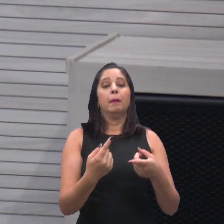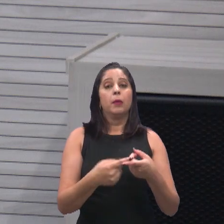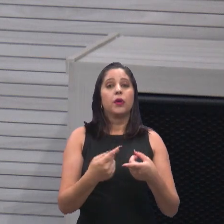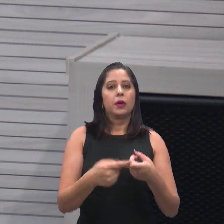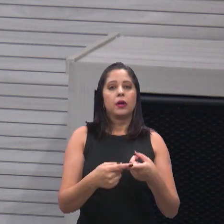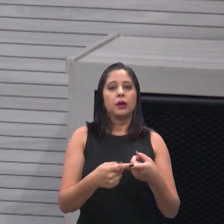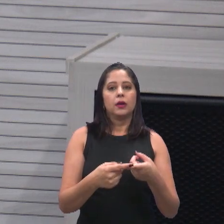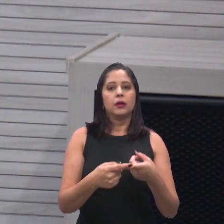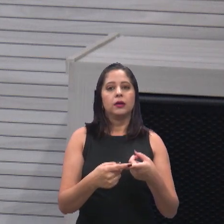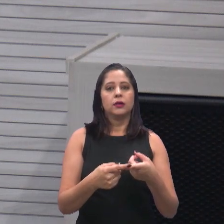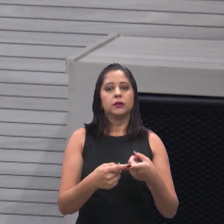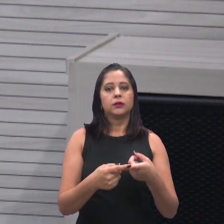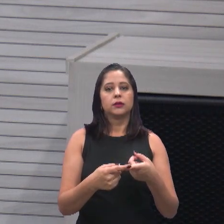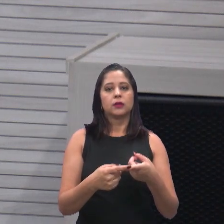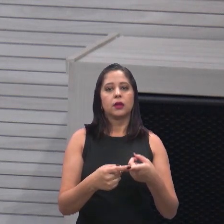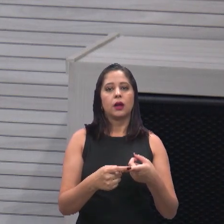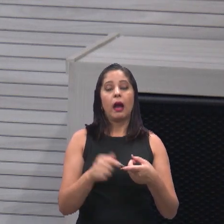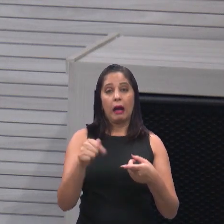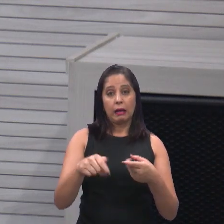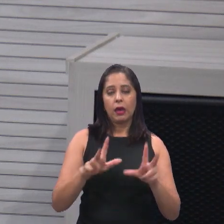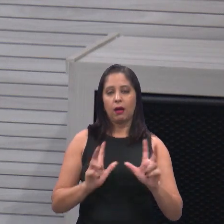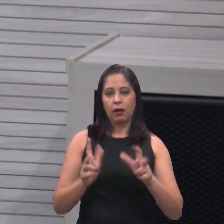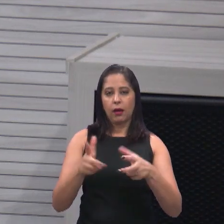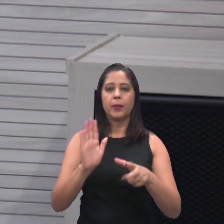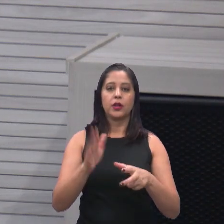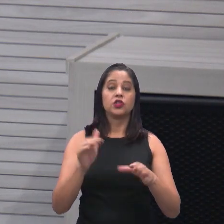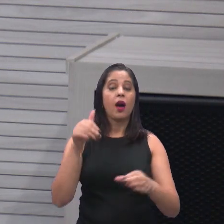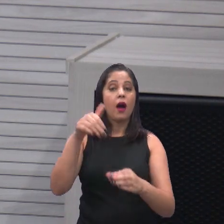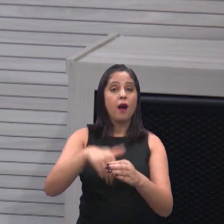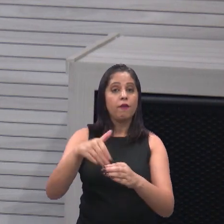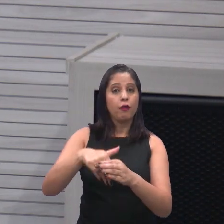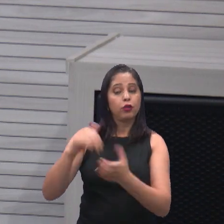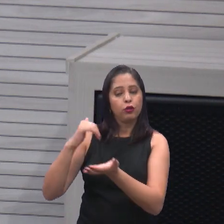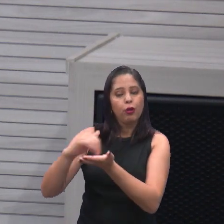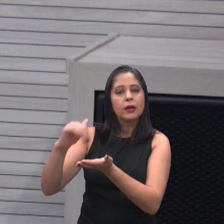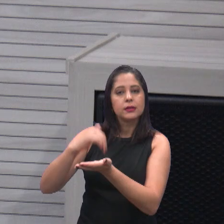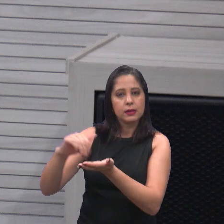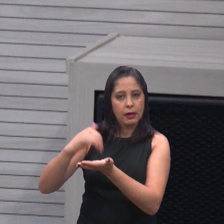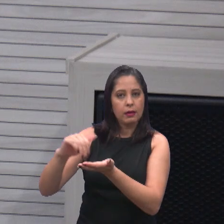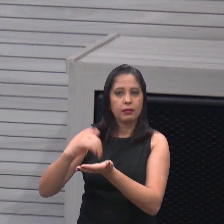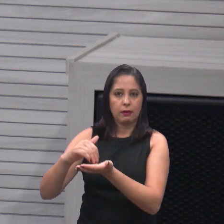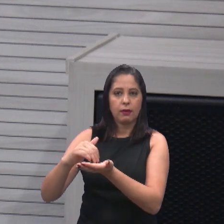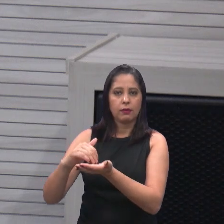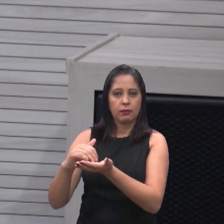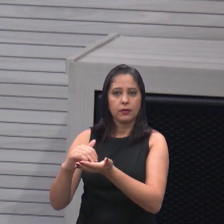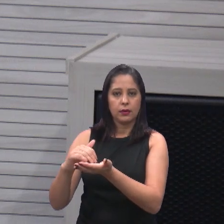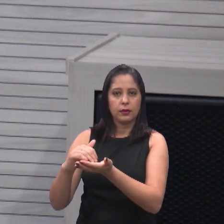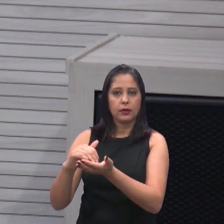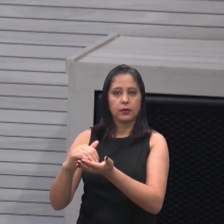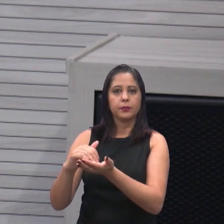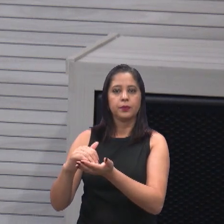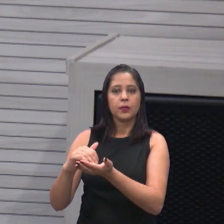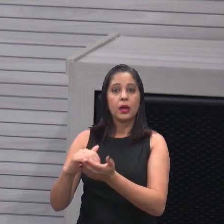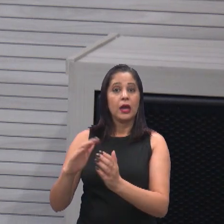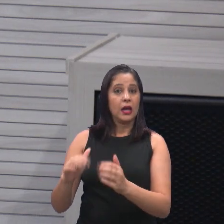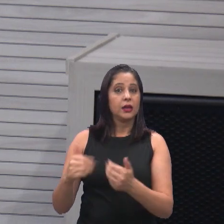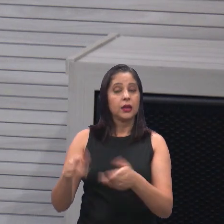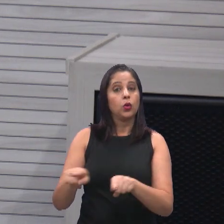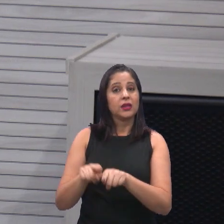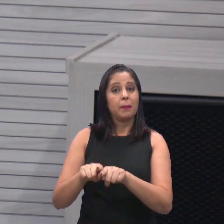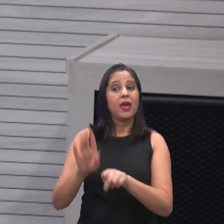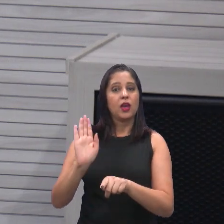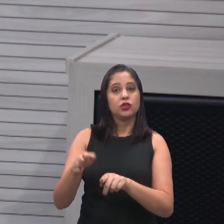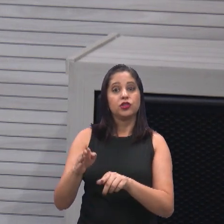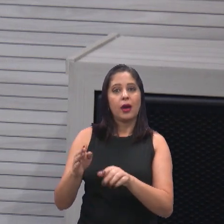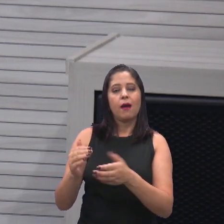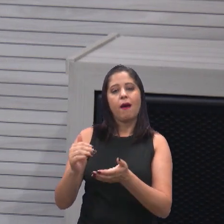casa votou a criação da Secretaria de Regularização Fundiária, inclusive na criação de novos cargos, para que a